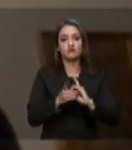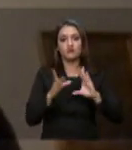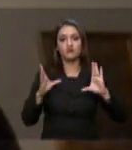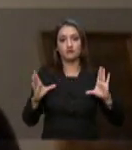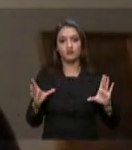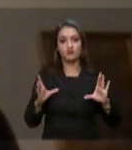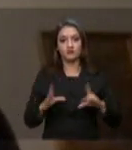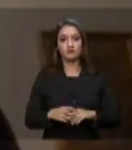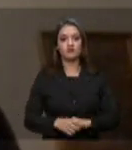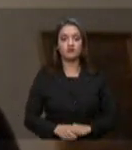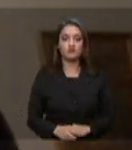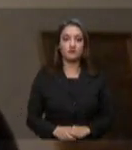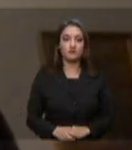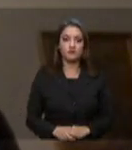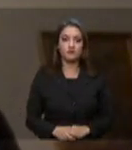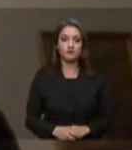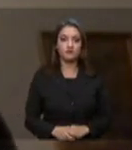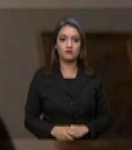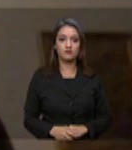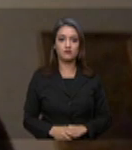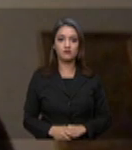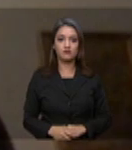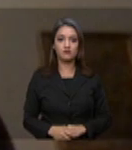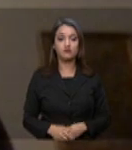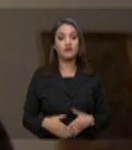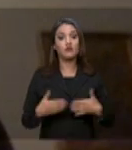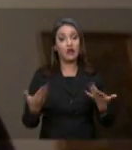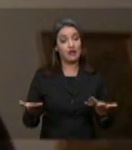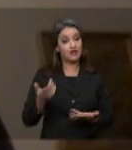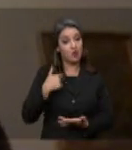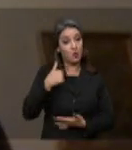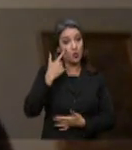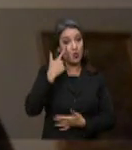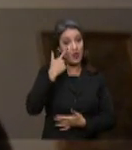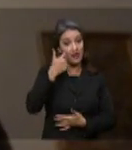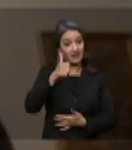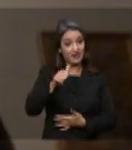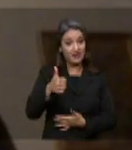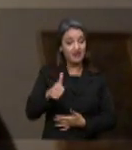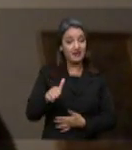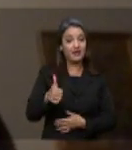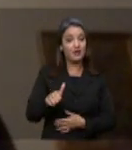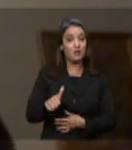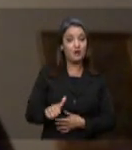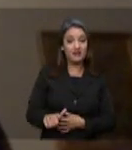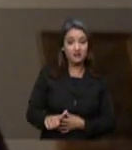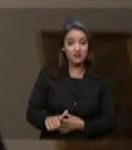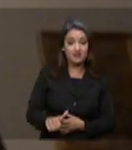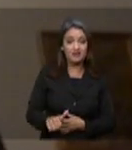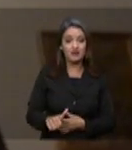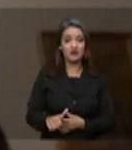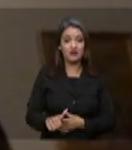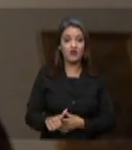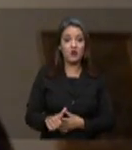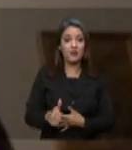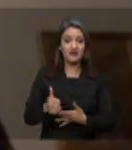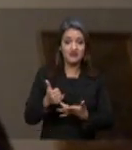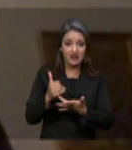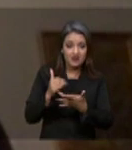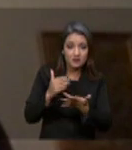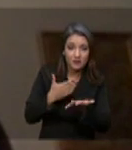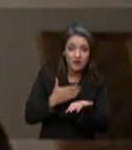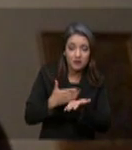democracia e portanto a análise que eu passo a fazer dos fatos do